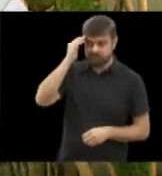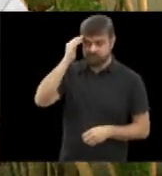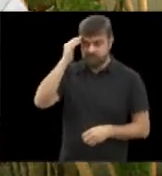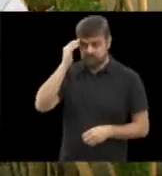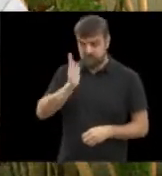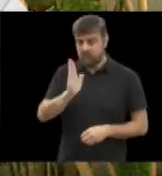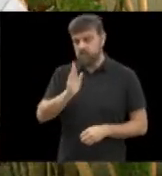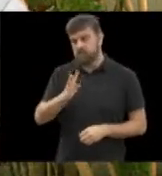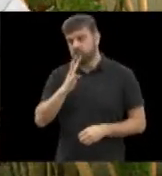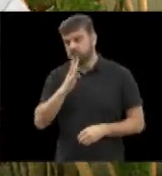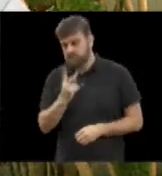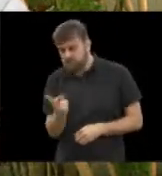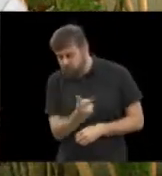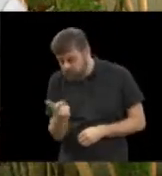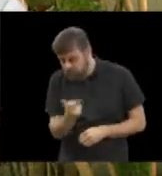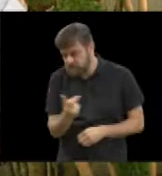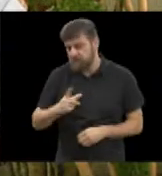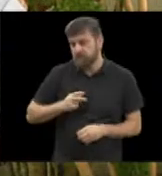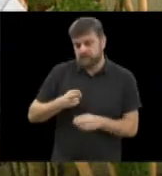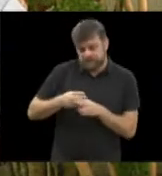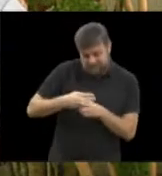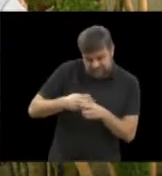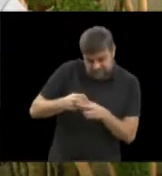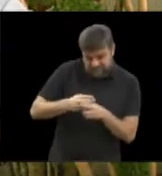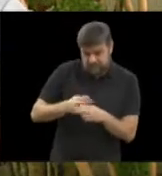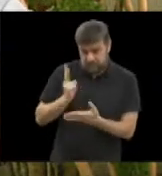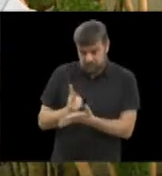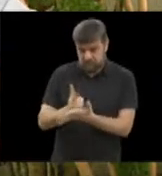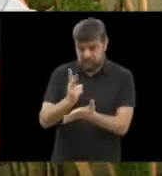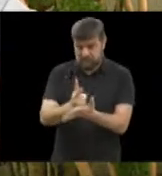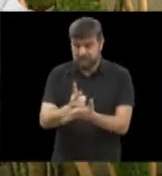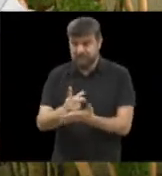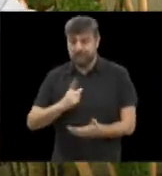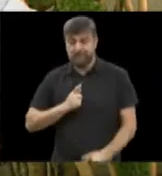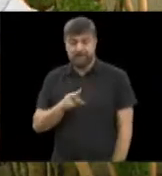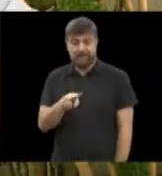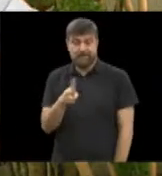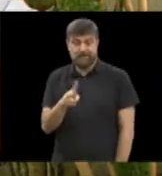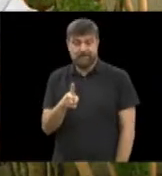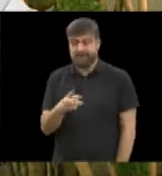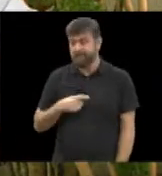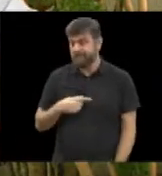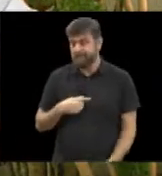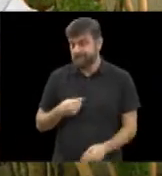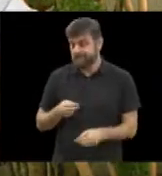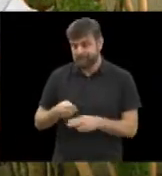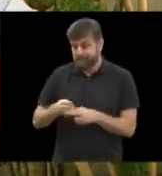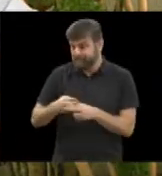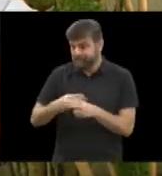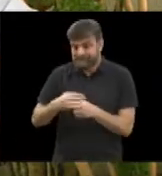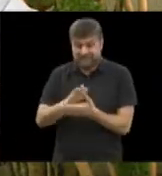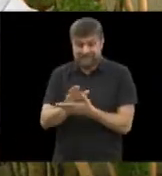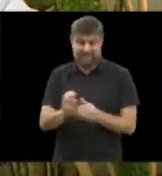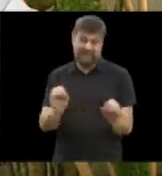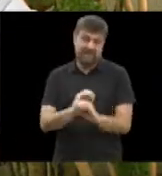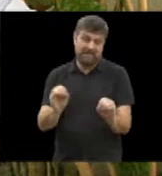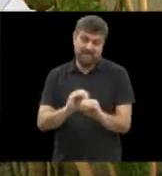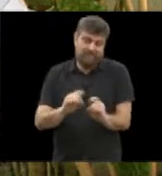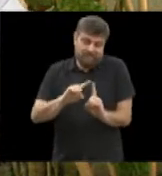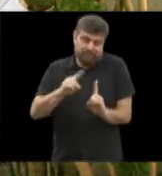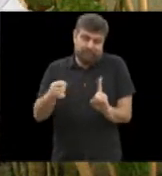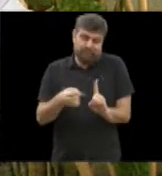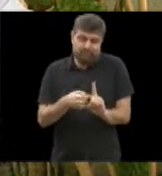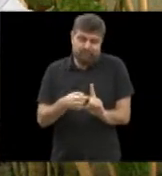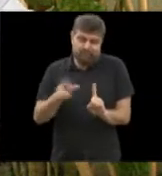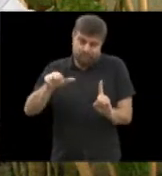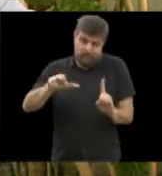você já sabe que esse casal tem uma vida sexual ativa, tem situações que o casal não tem relação, óbvio que não vai conseguir